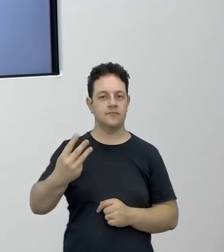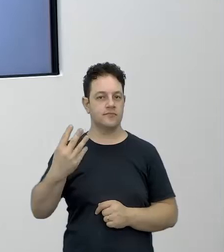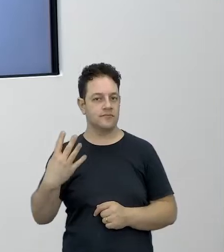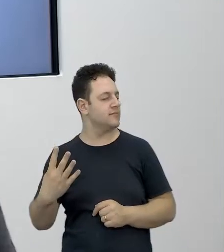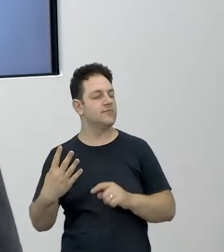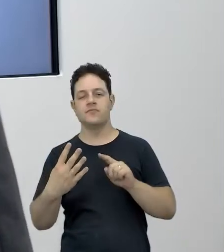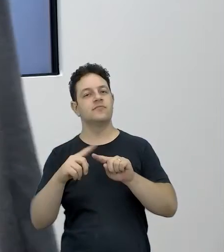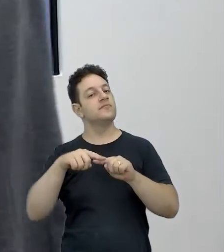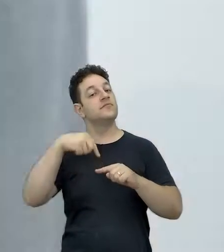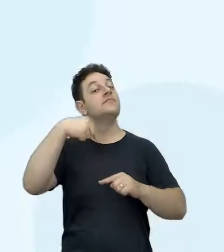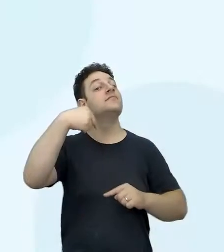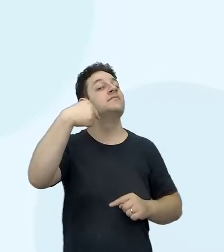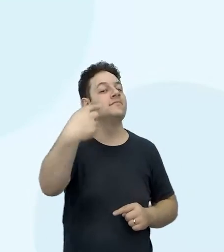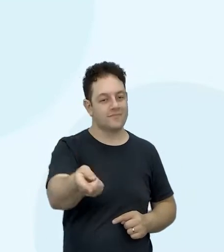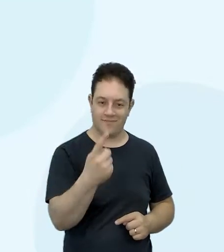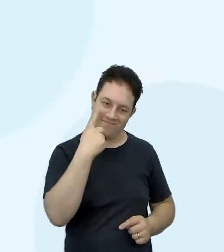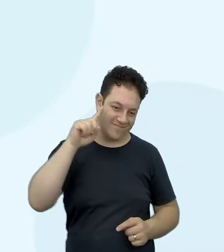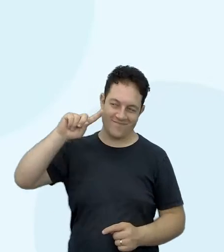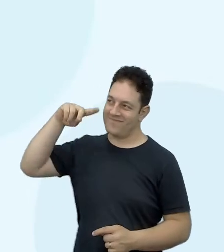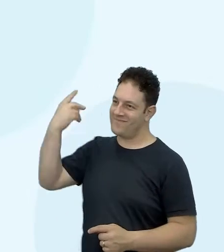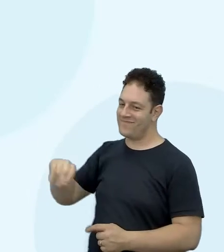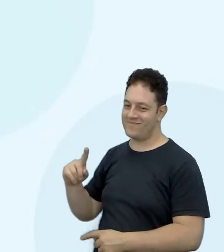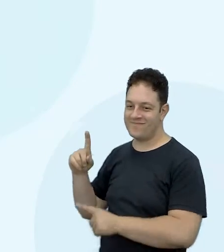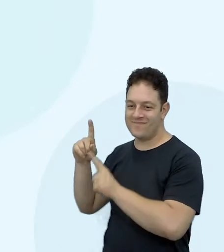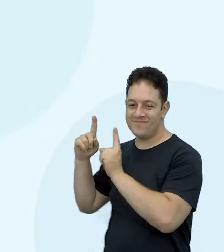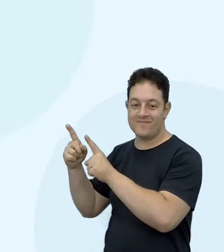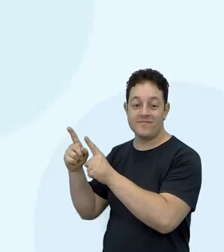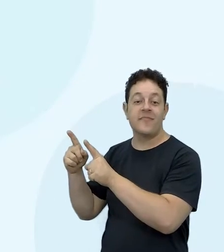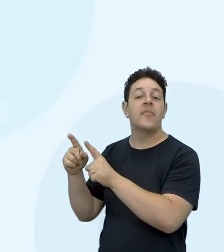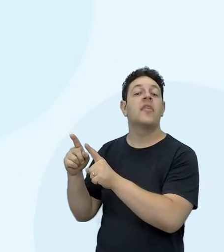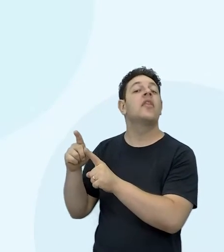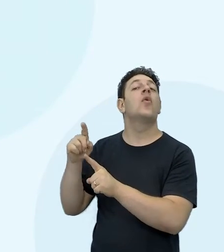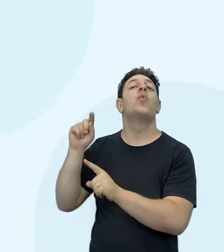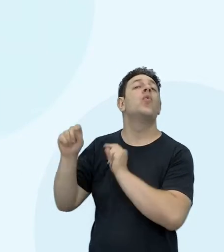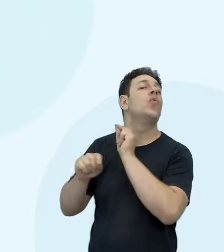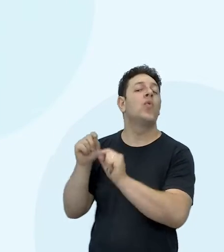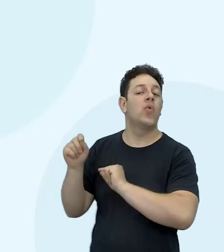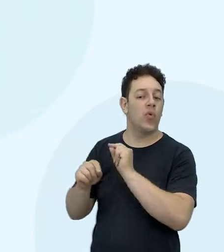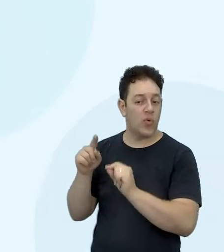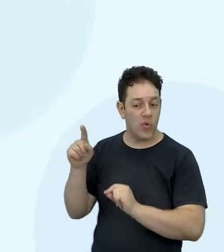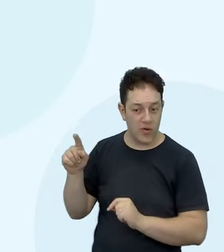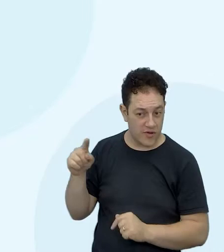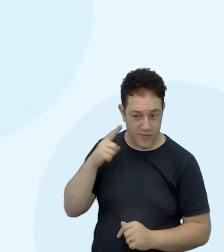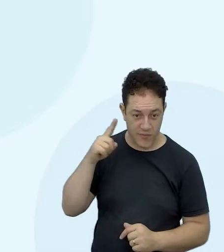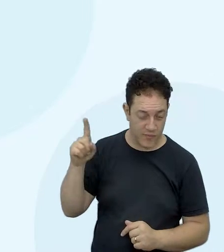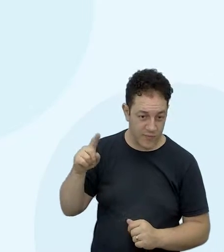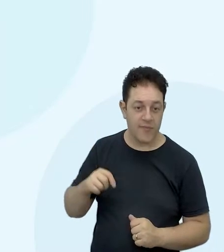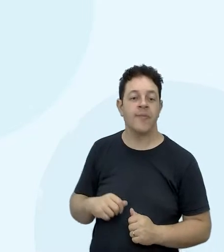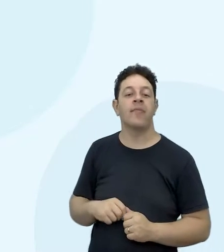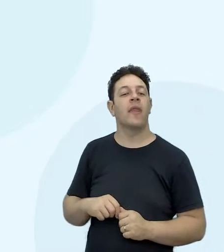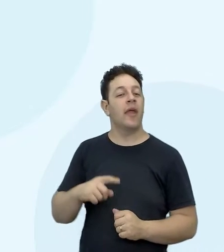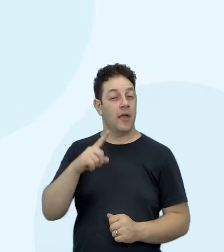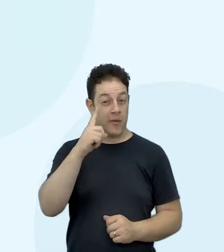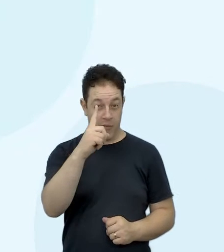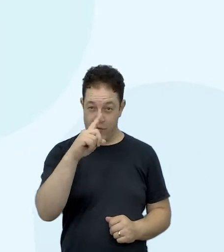1934. Vamos pro LED, bota no LED, vamos ver o que está rolando aqui. Em